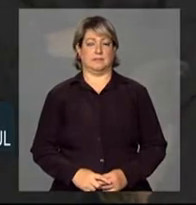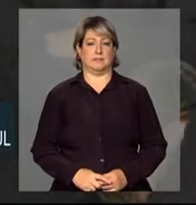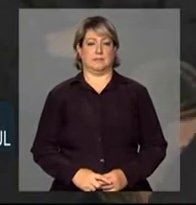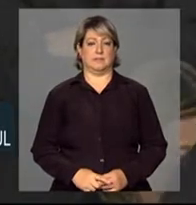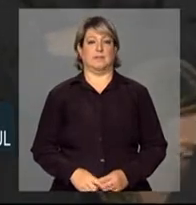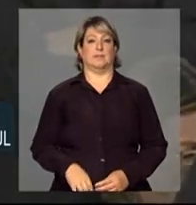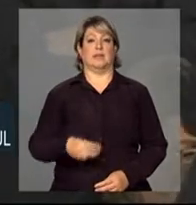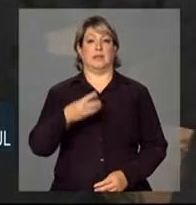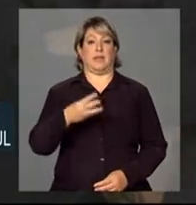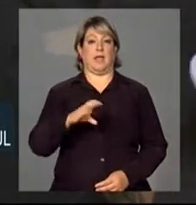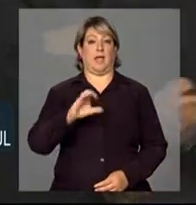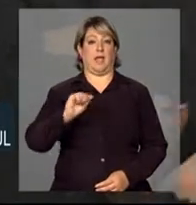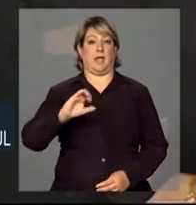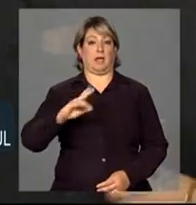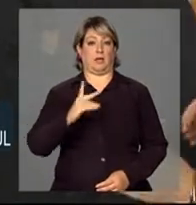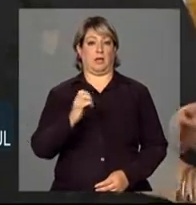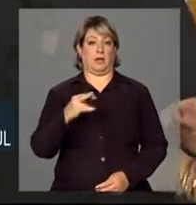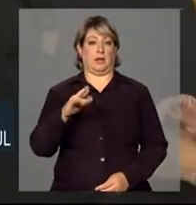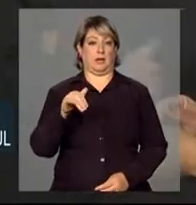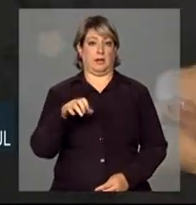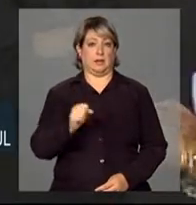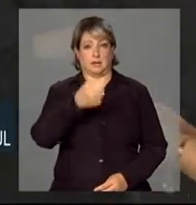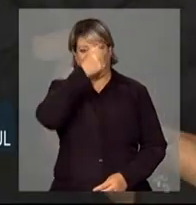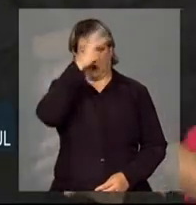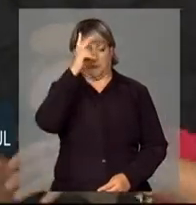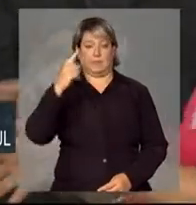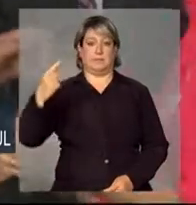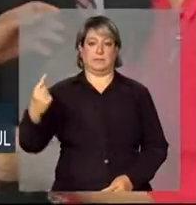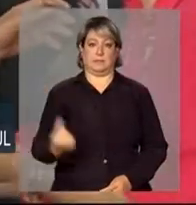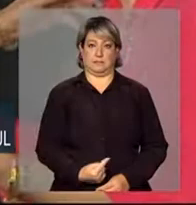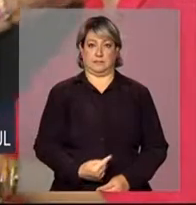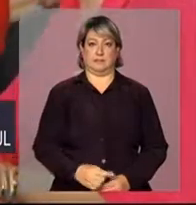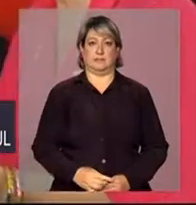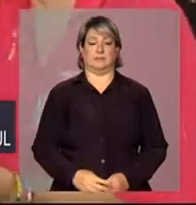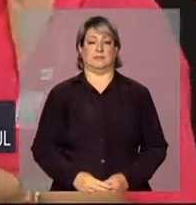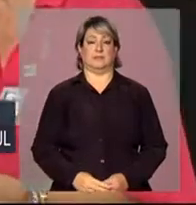Três Cachoeiras, prefeito Nestor Sebastião.